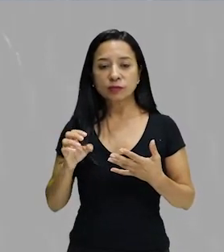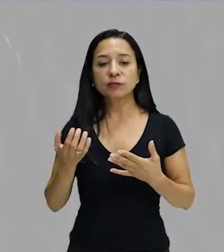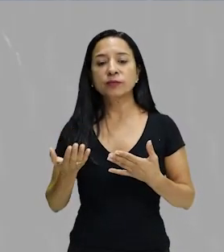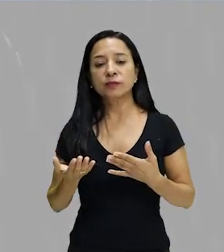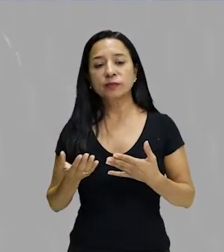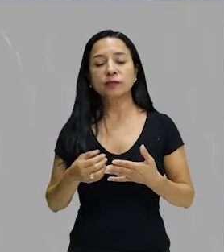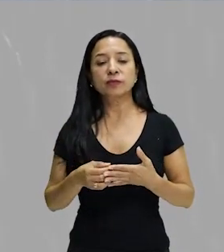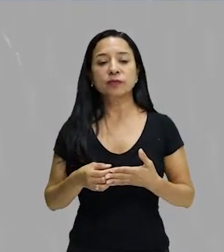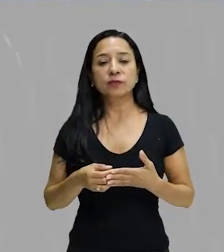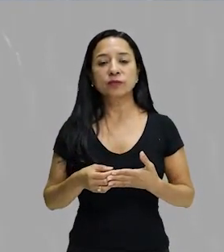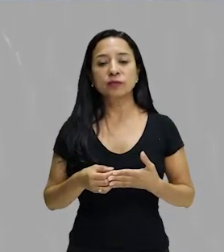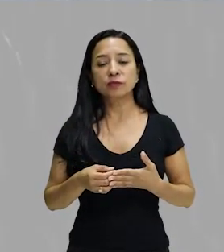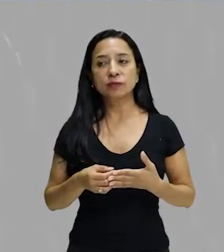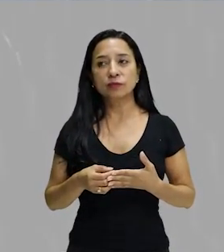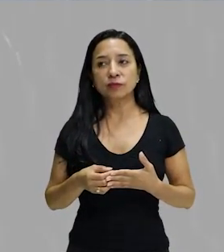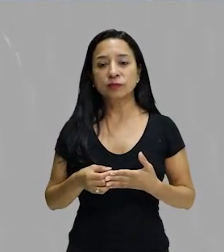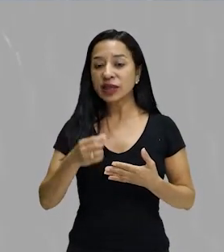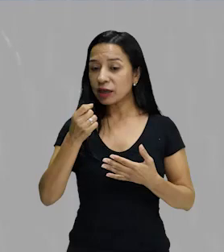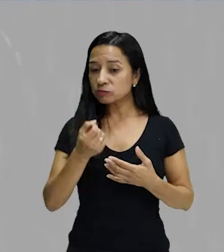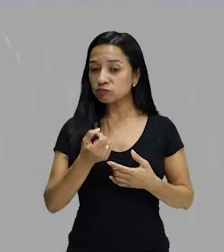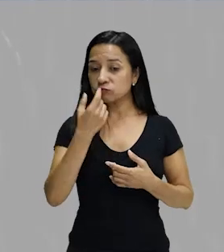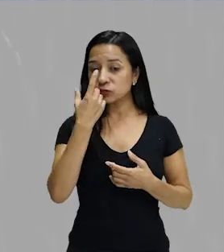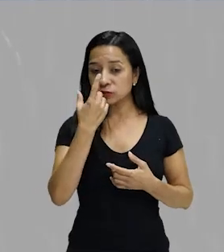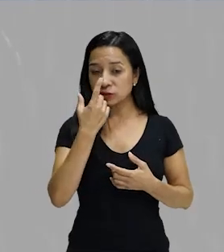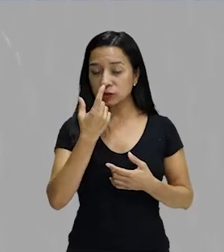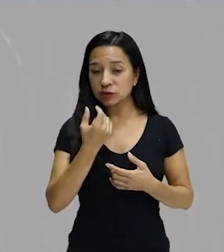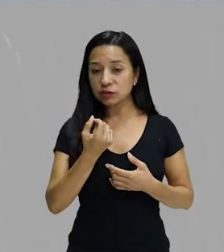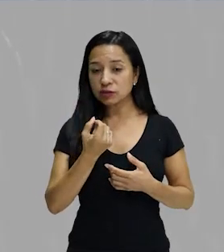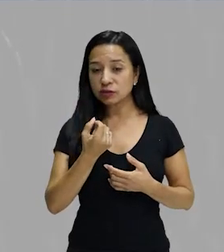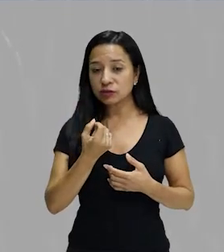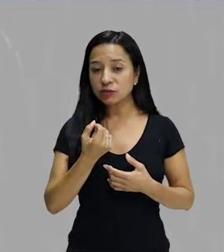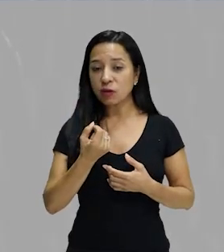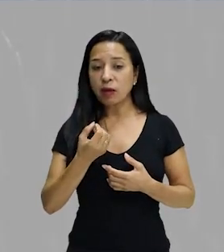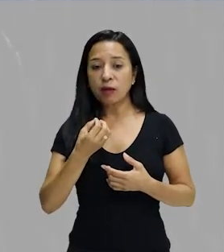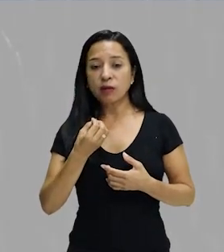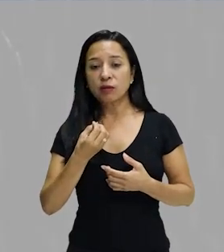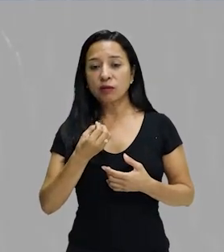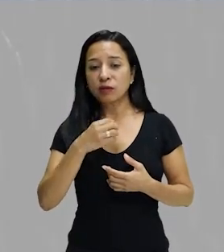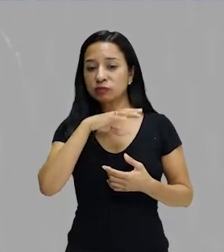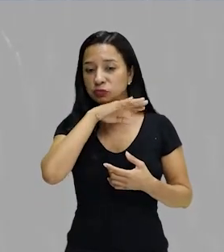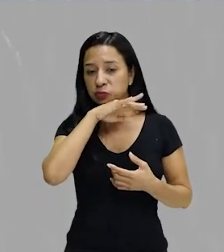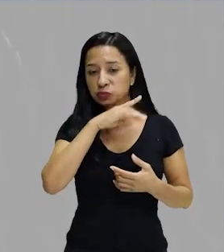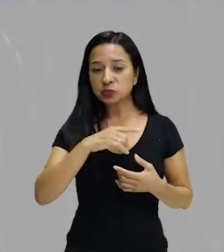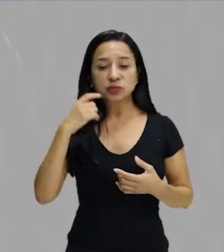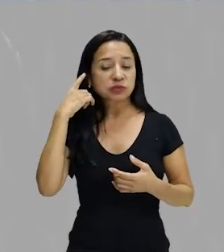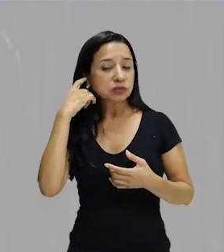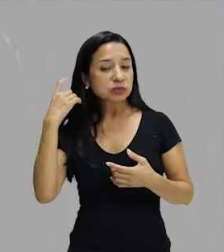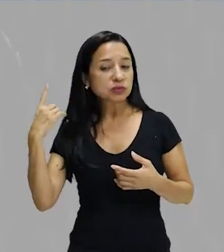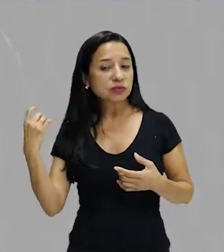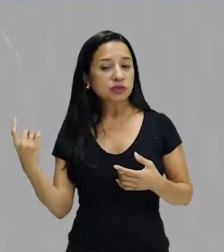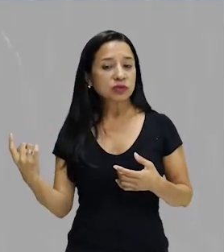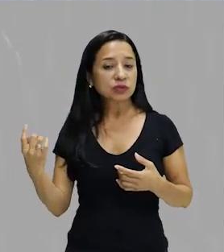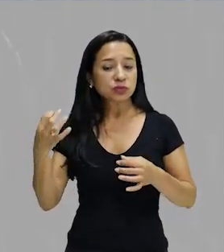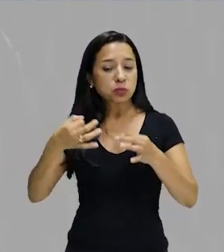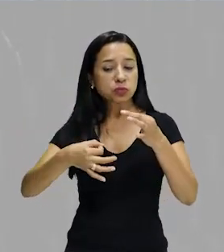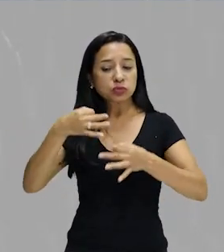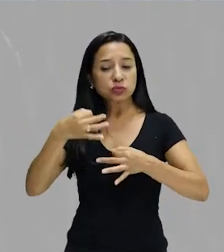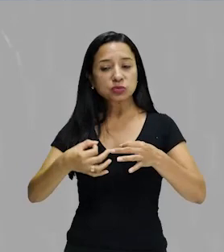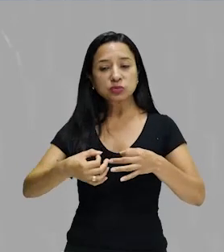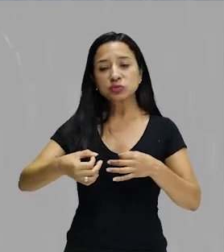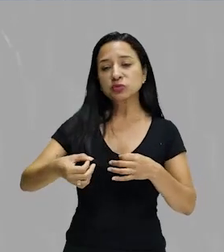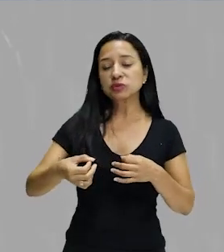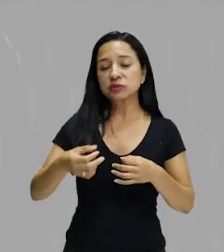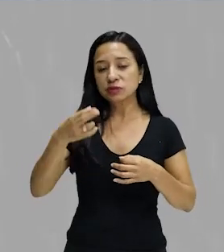podia com muita justa razão. É estranho, soa mal aos ouvidos esse negócio de justa razão,